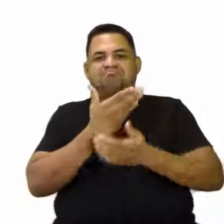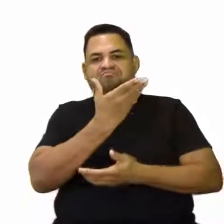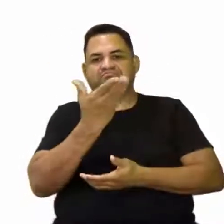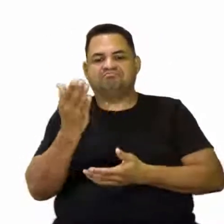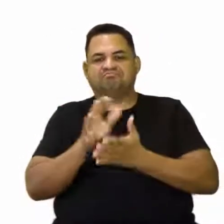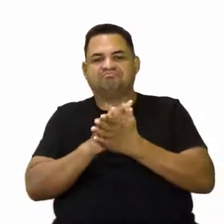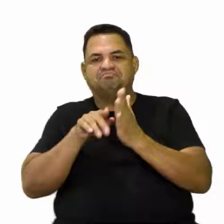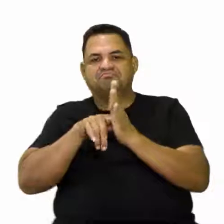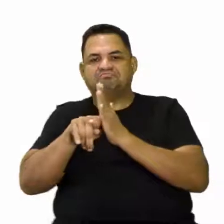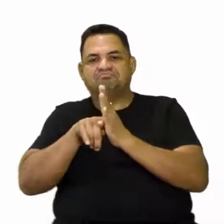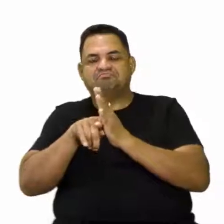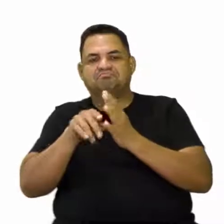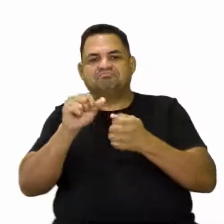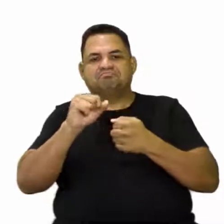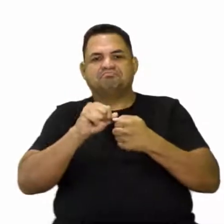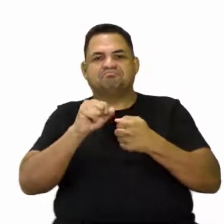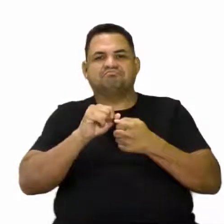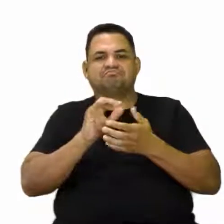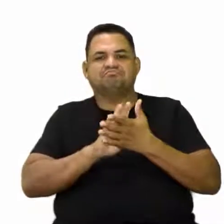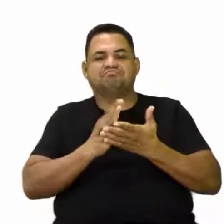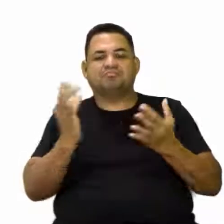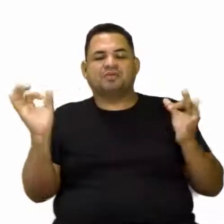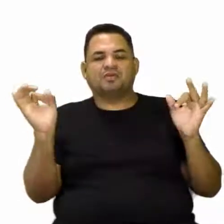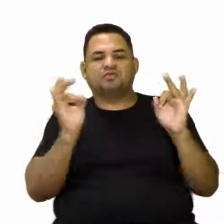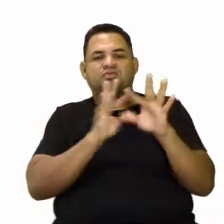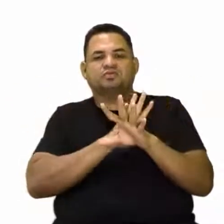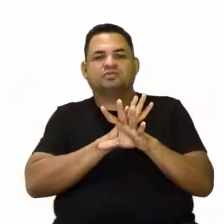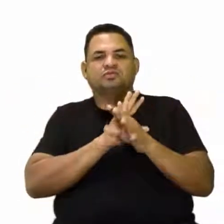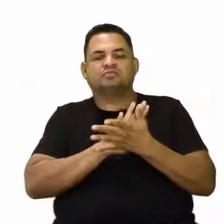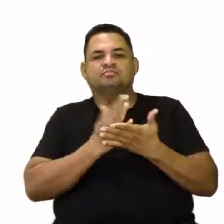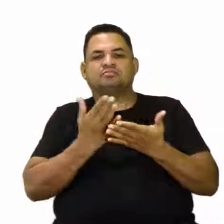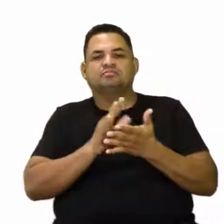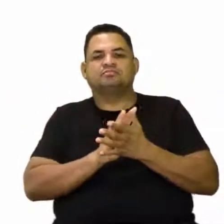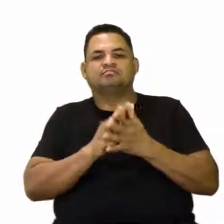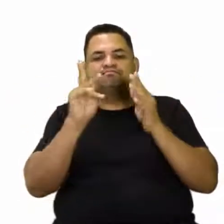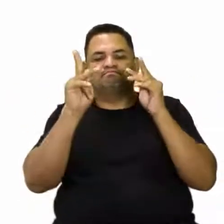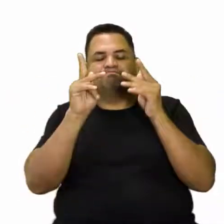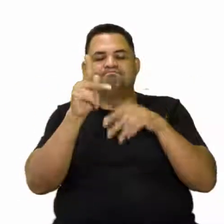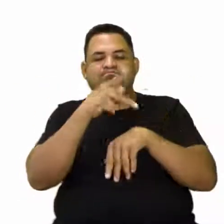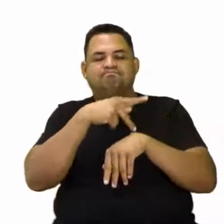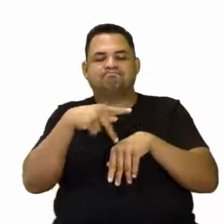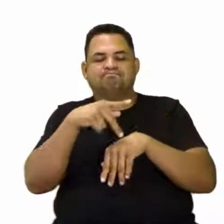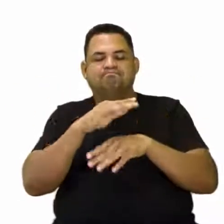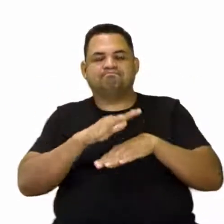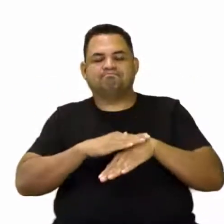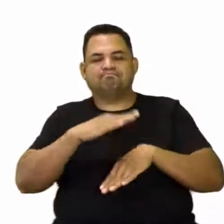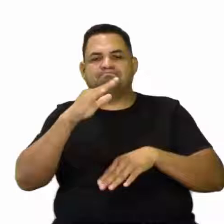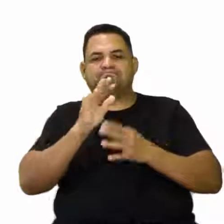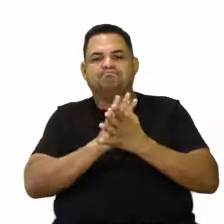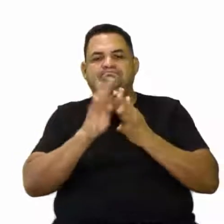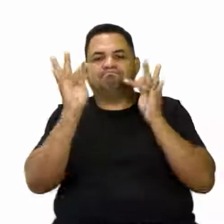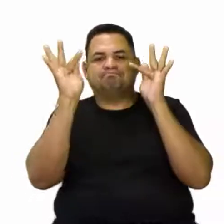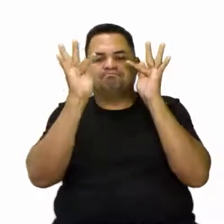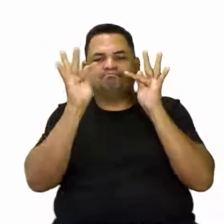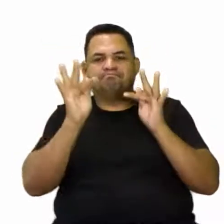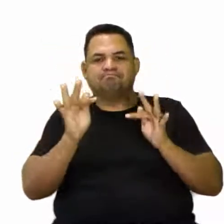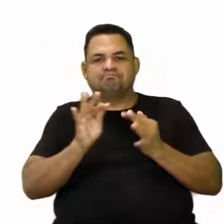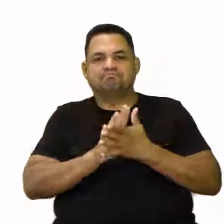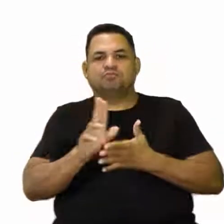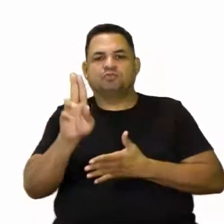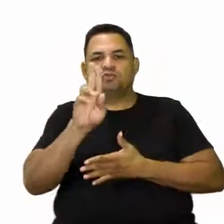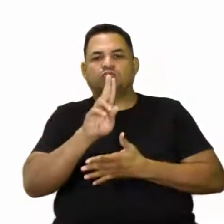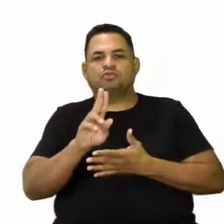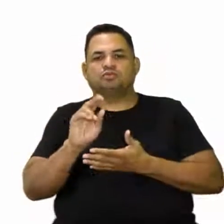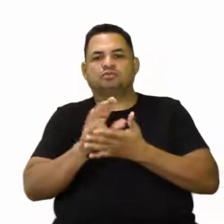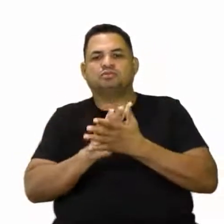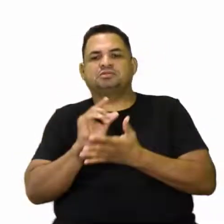uma pesquisa feita que chegou à conclusão que ele é o país mais feliz, porque ele usa as palavras